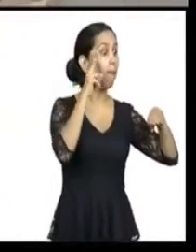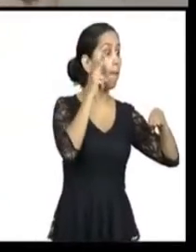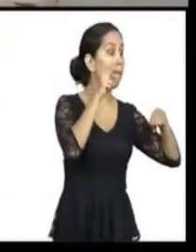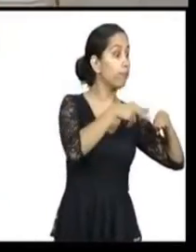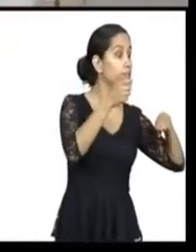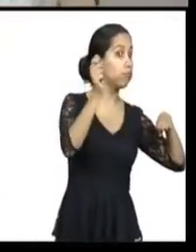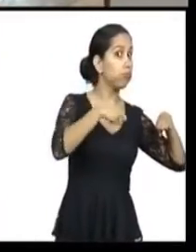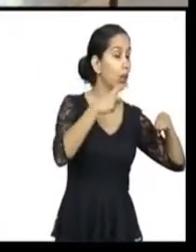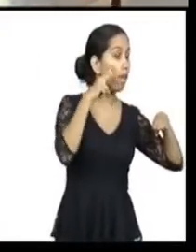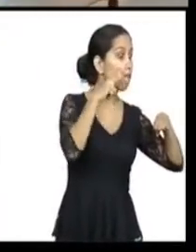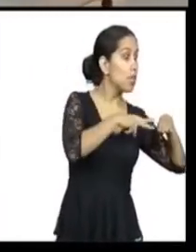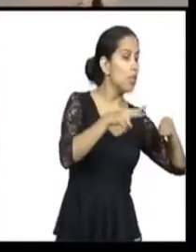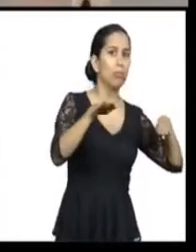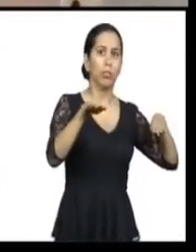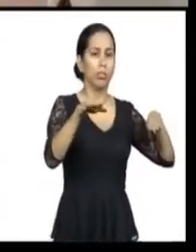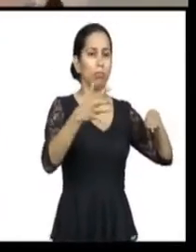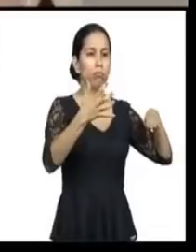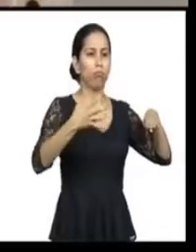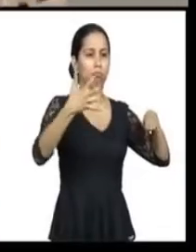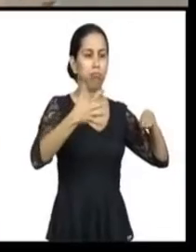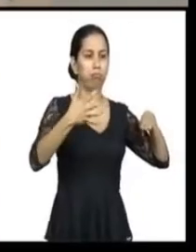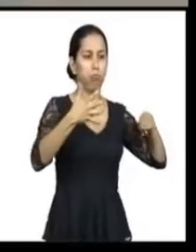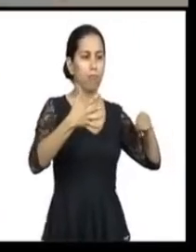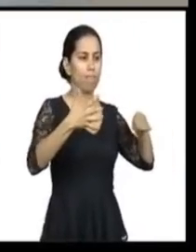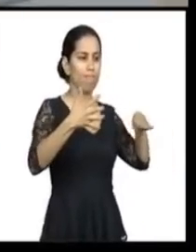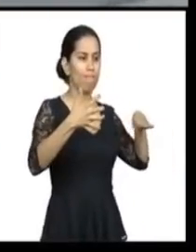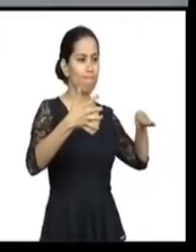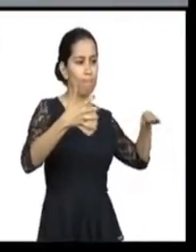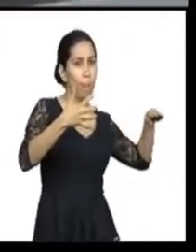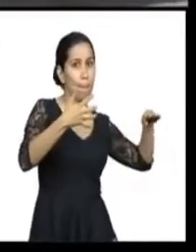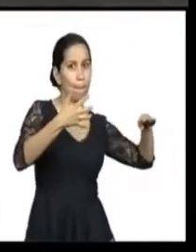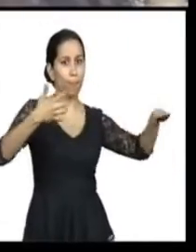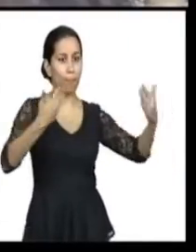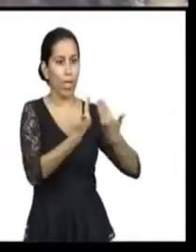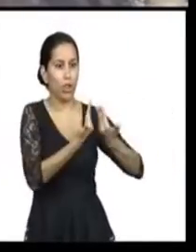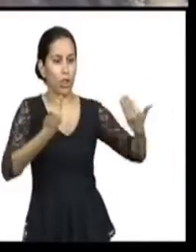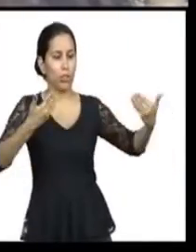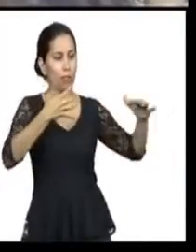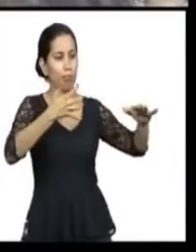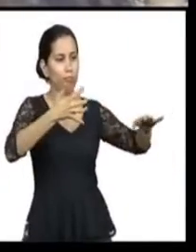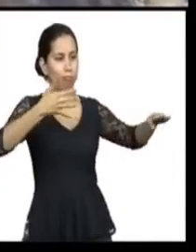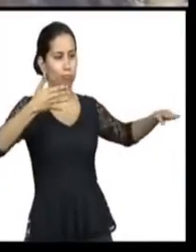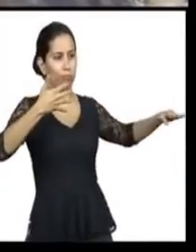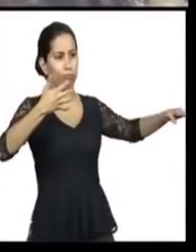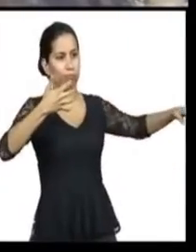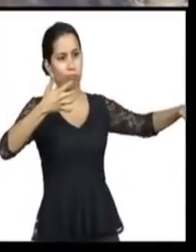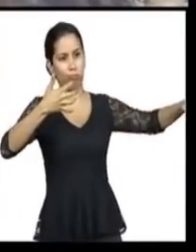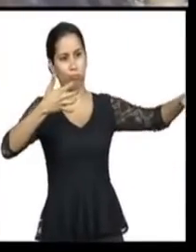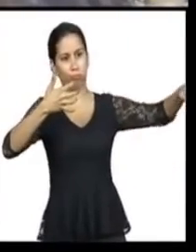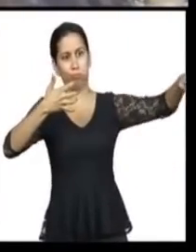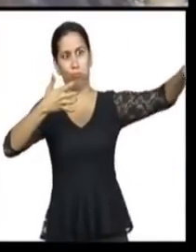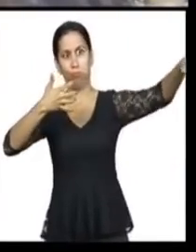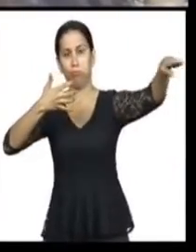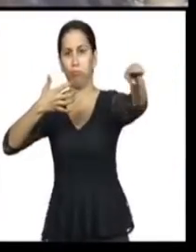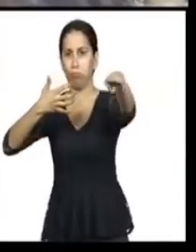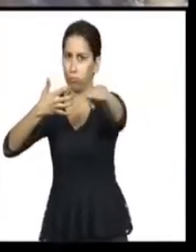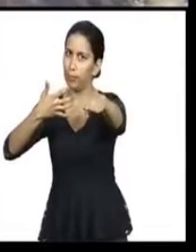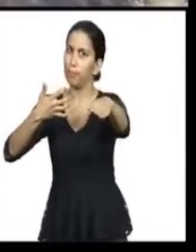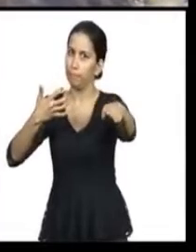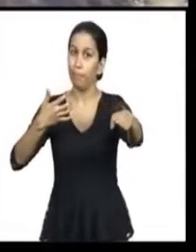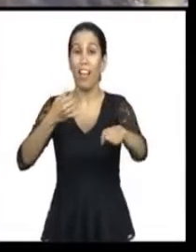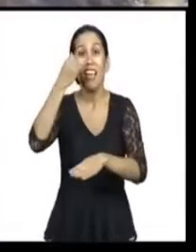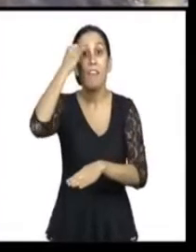frente como nas laterais do equipamento. Na sua lateral oposta, o ponto cego é ainda maior.